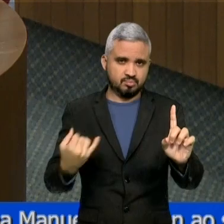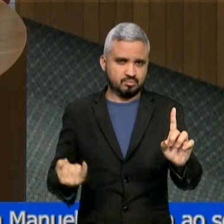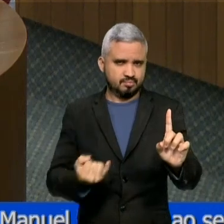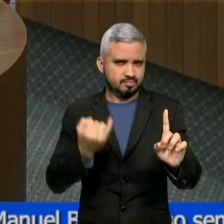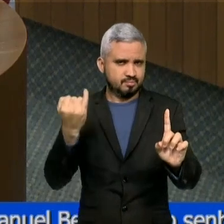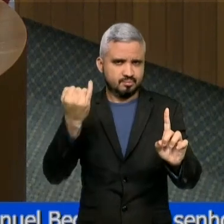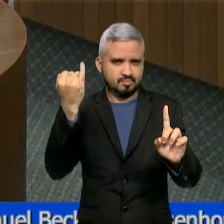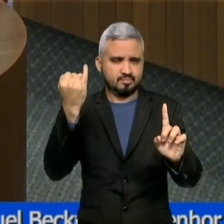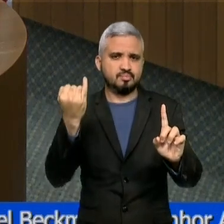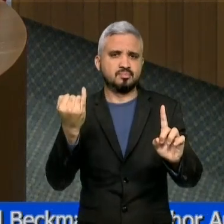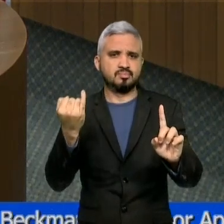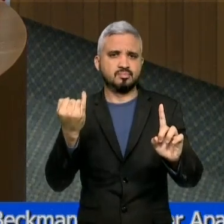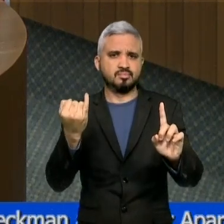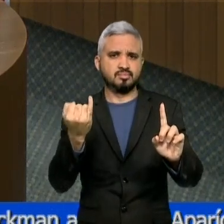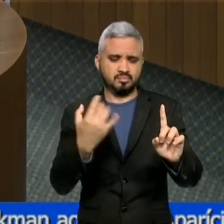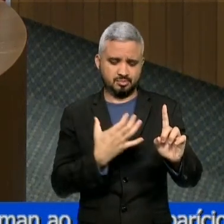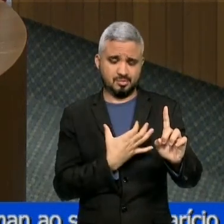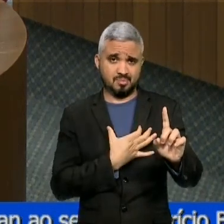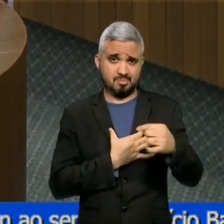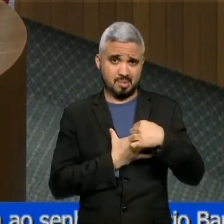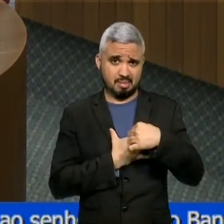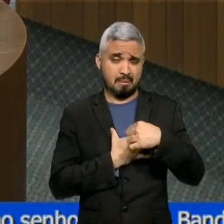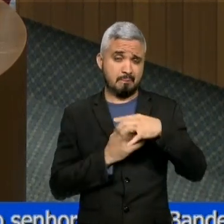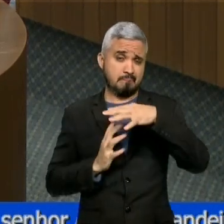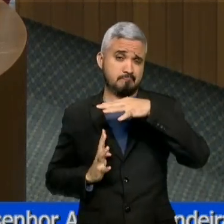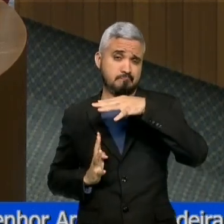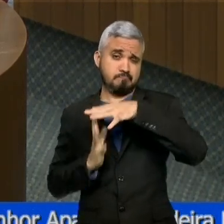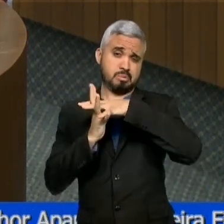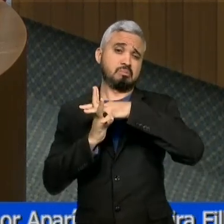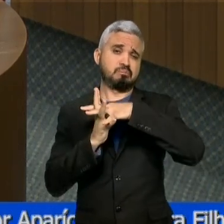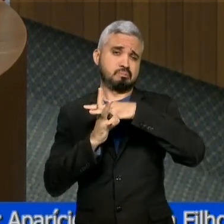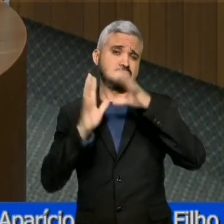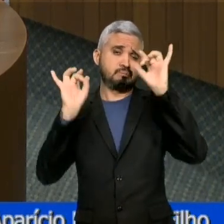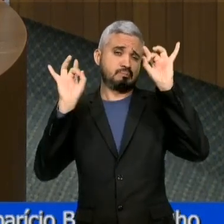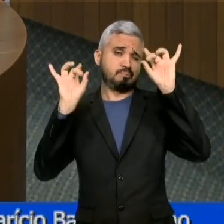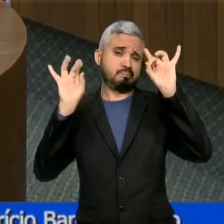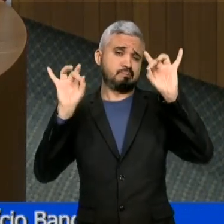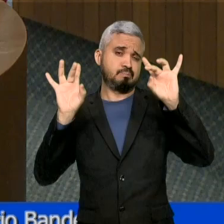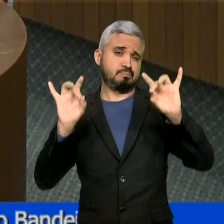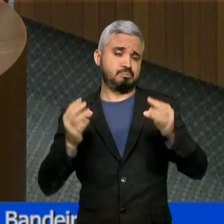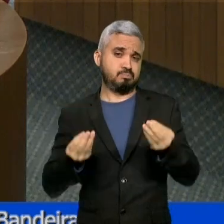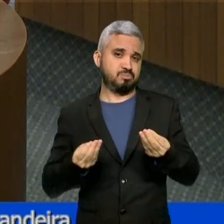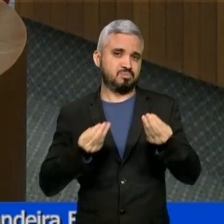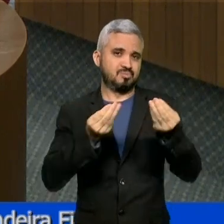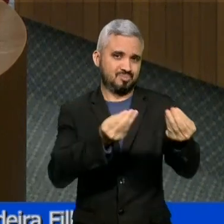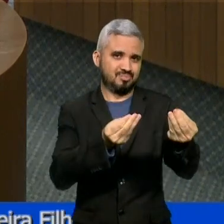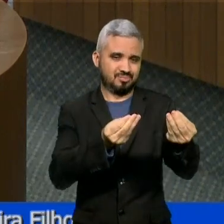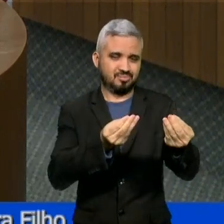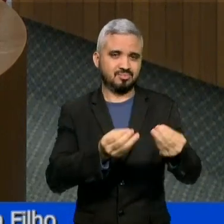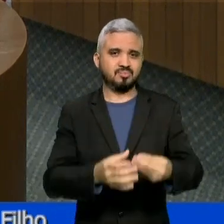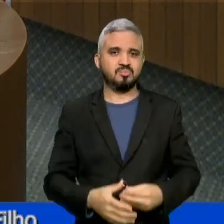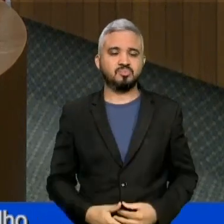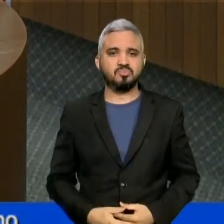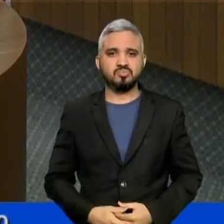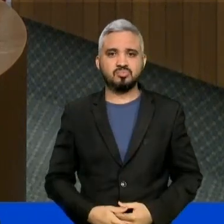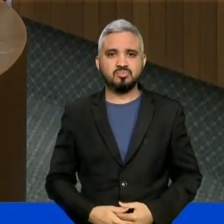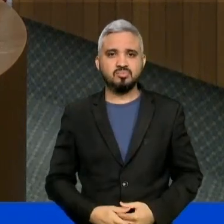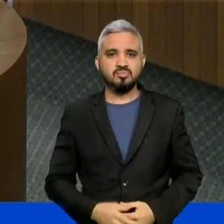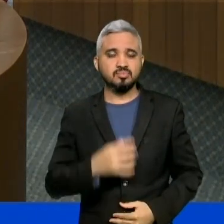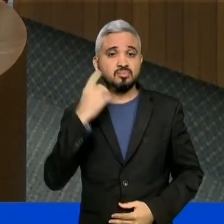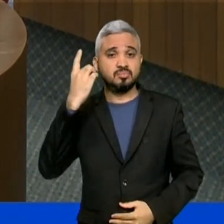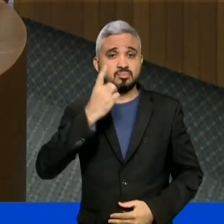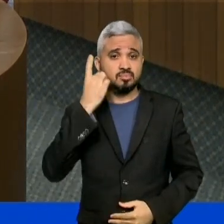do Poder Legislativo do Maranhão, a medalha Manuel Beckmann, né? Que muito especialmente o nosso